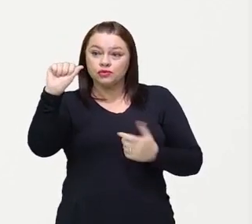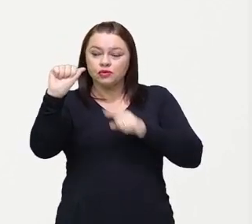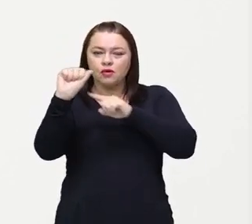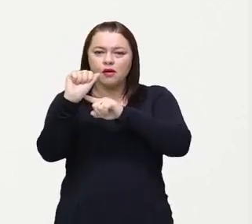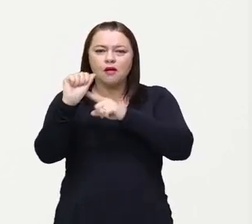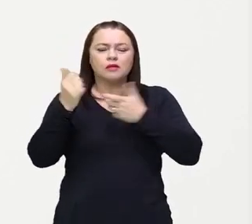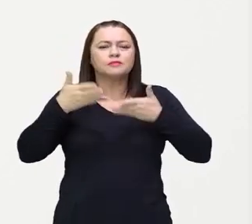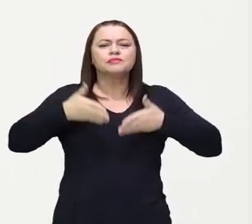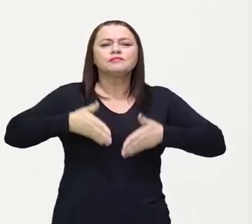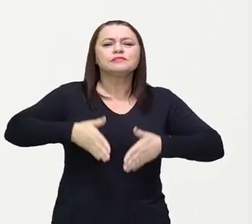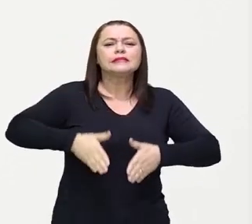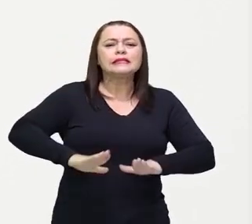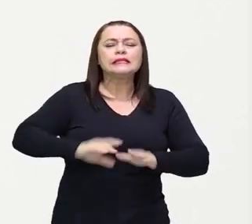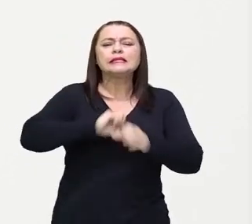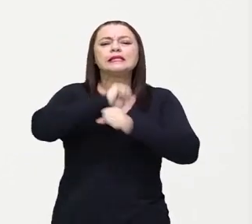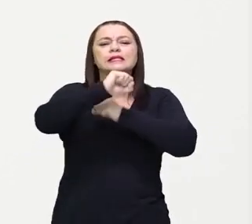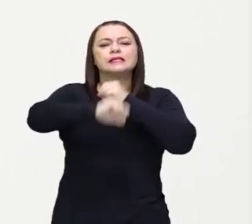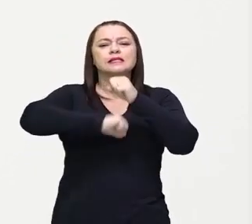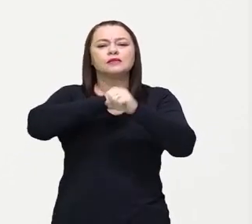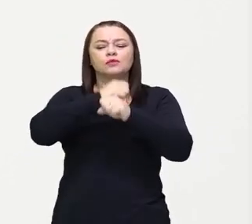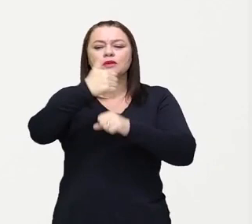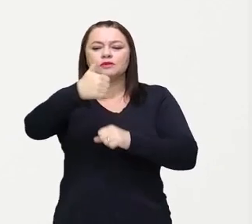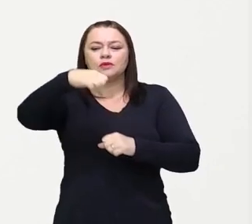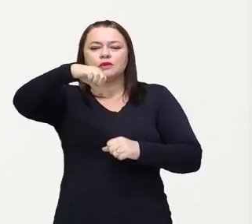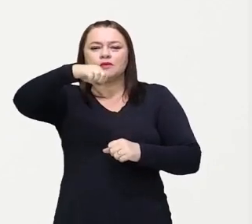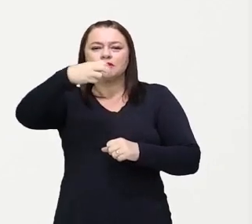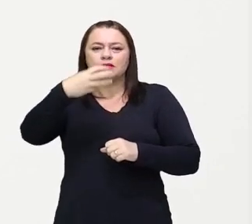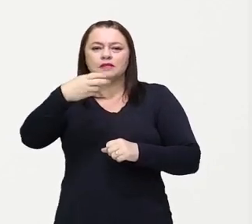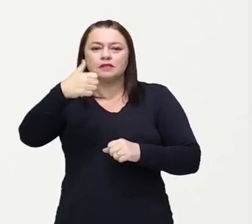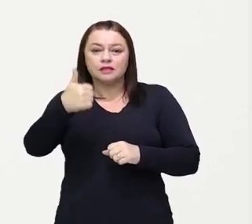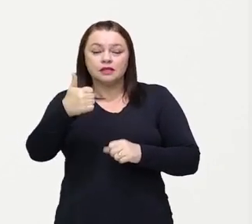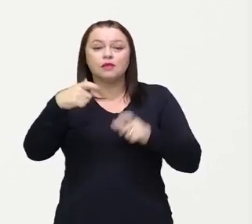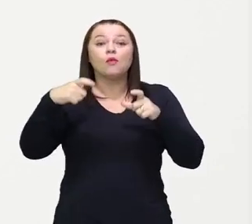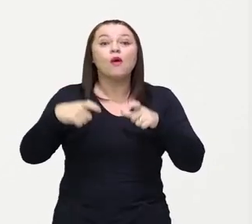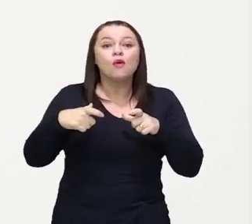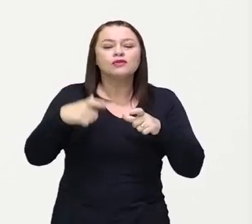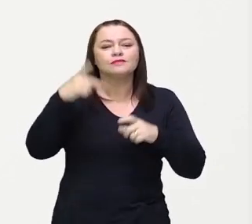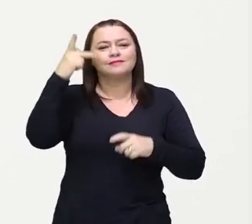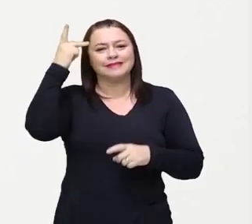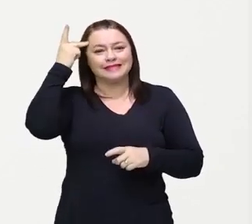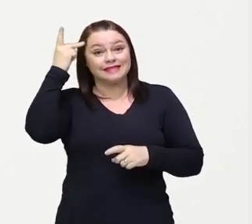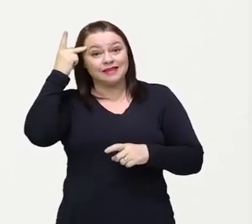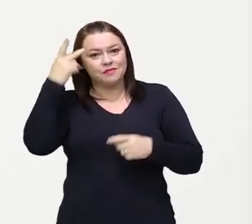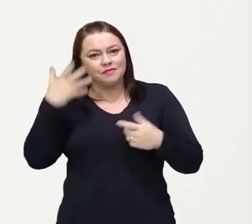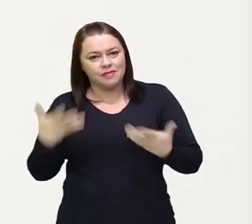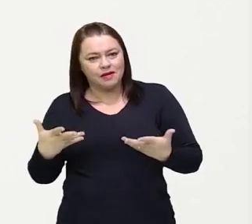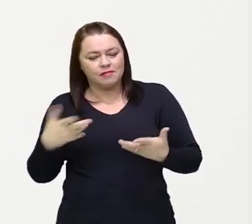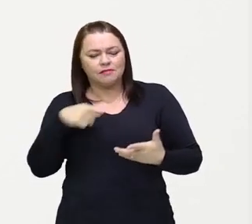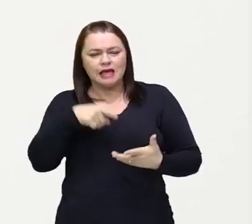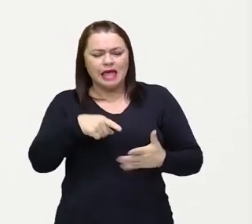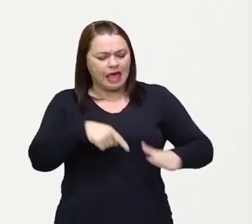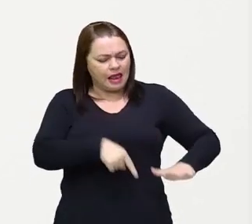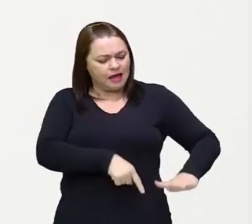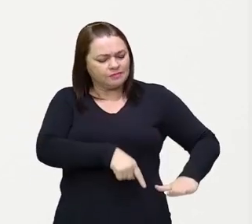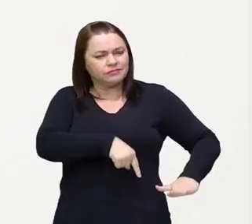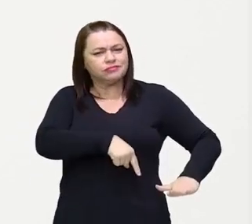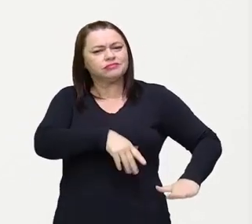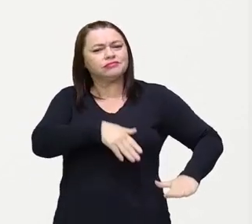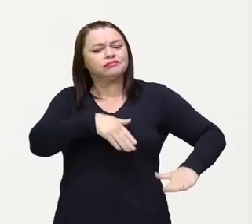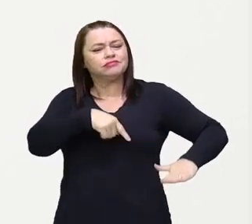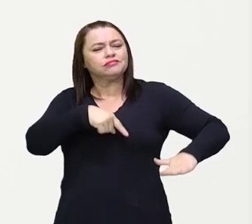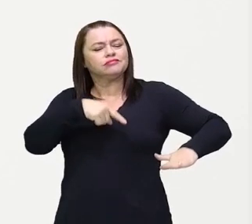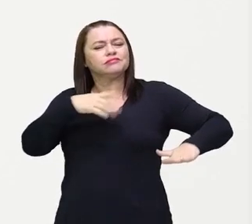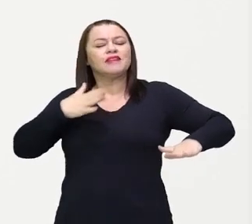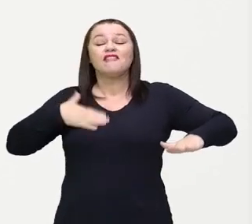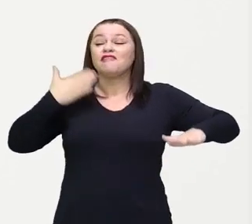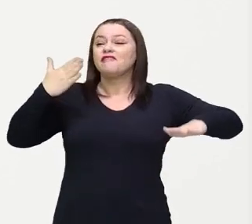ela nasceu em 1931, na cidade de São Paulo. Ela teve uma infância alegre,